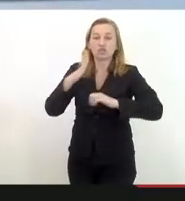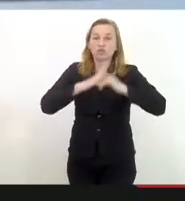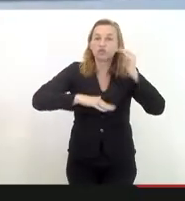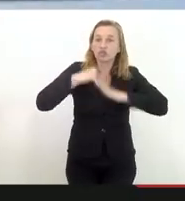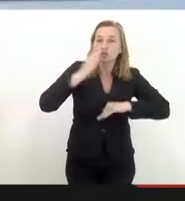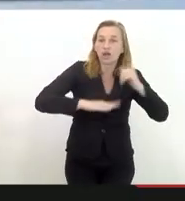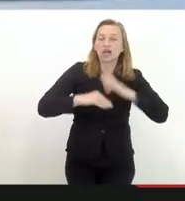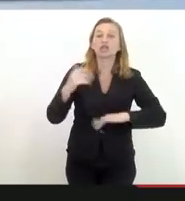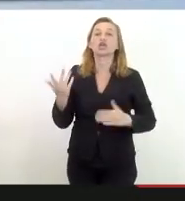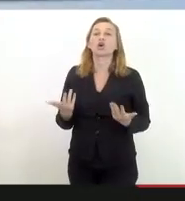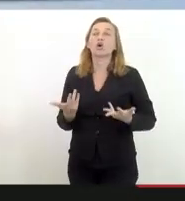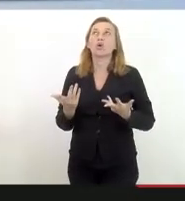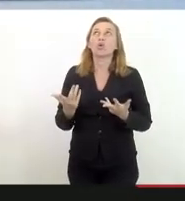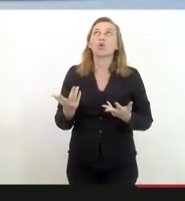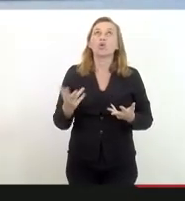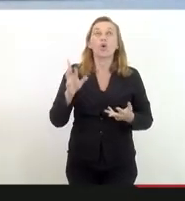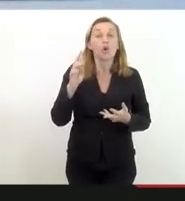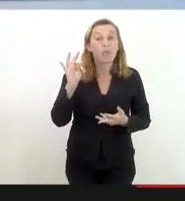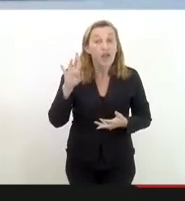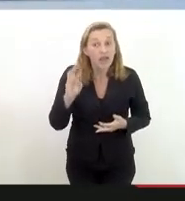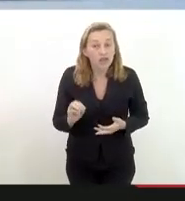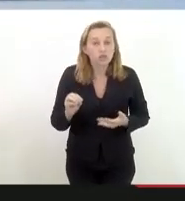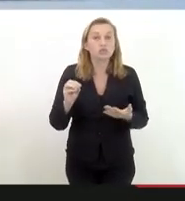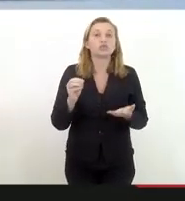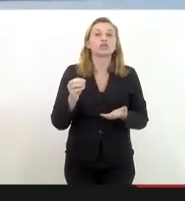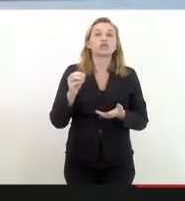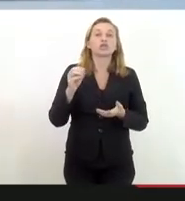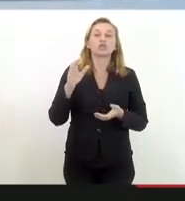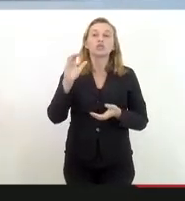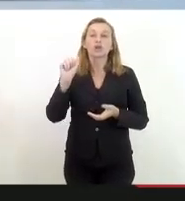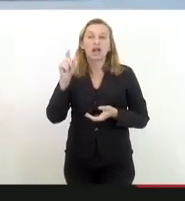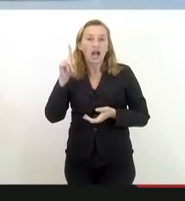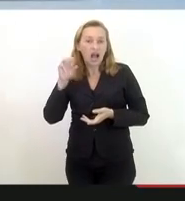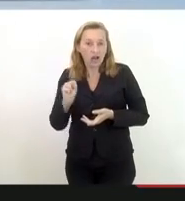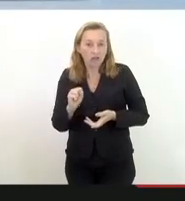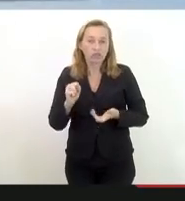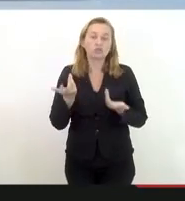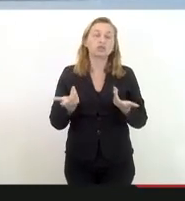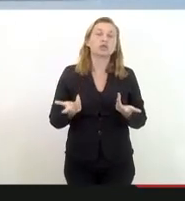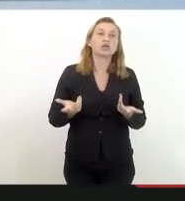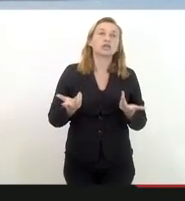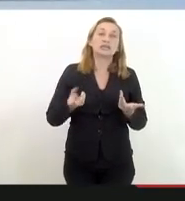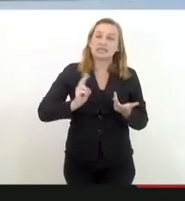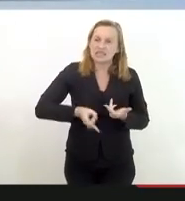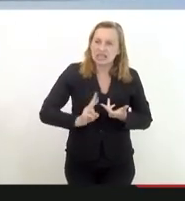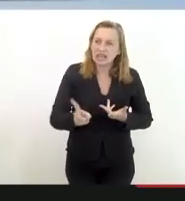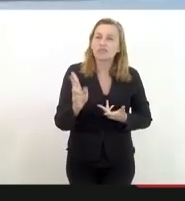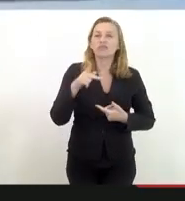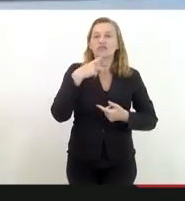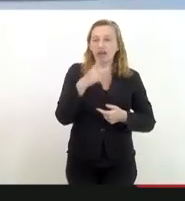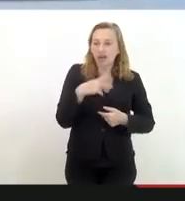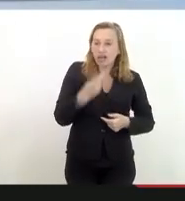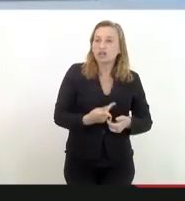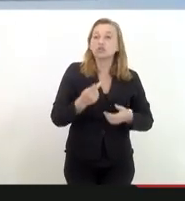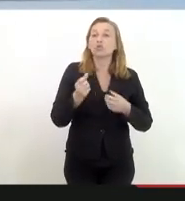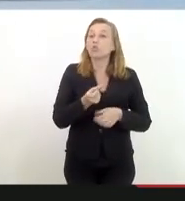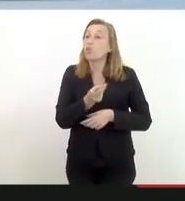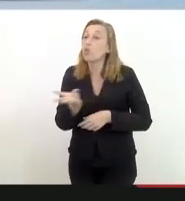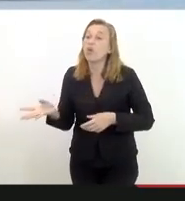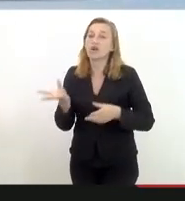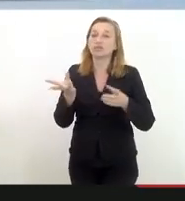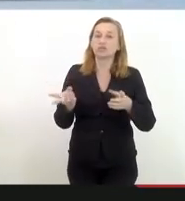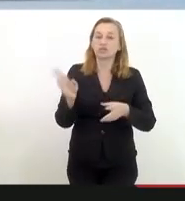O Roberto e o Carlos Basília e o Roberto Pereira sempre mencionam o quanto